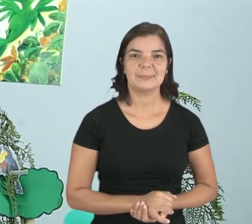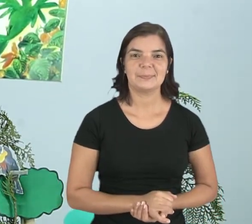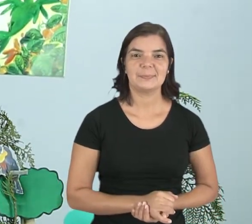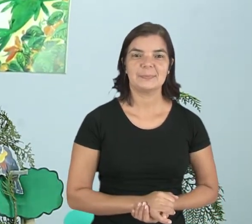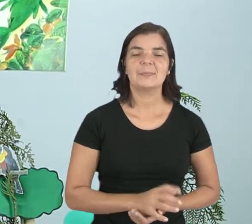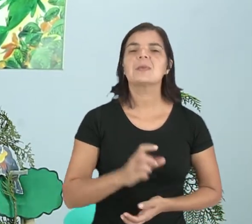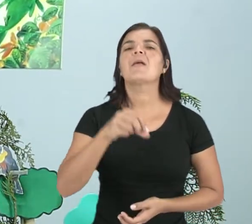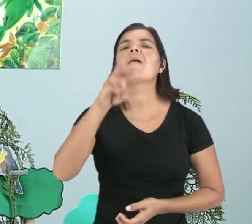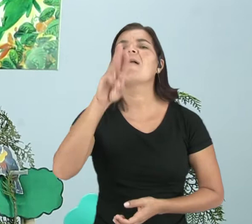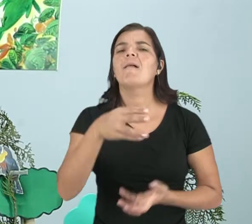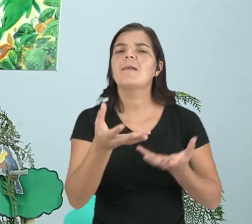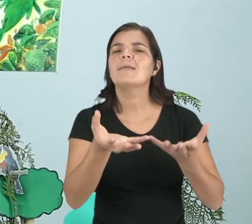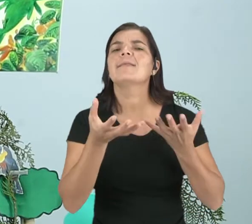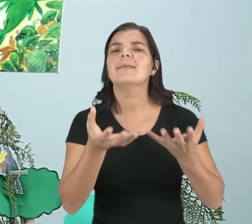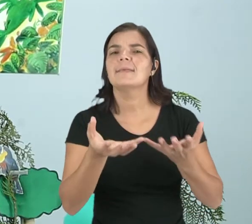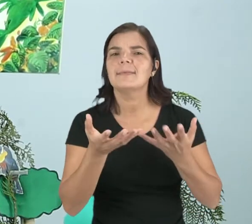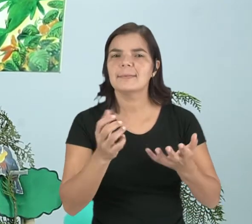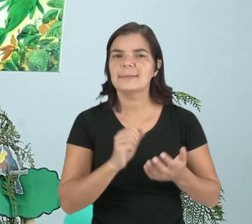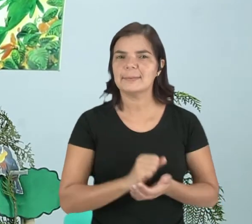Quem vai querer?